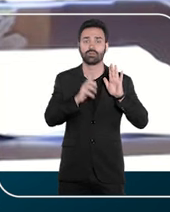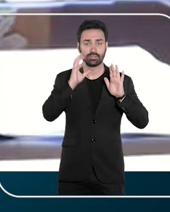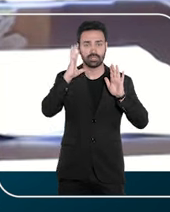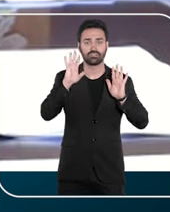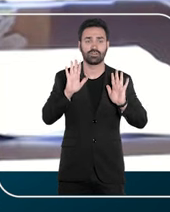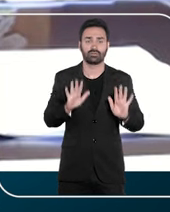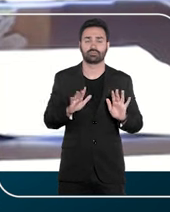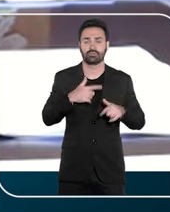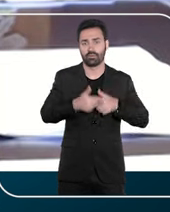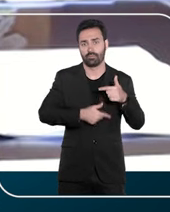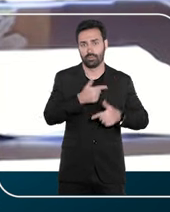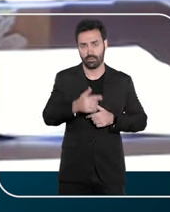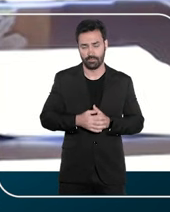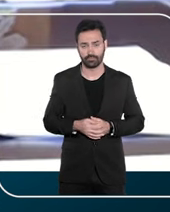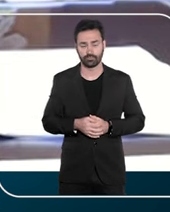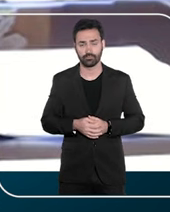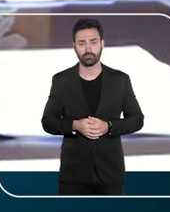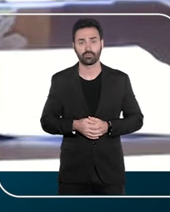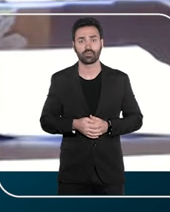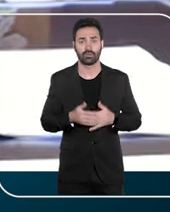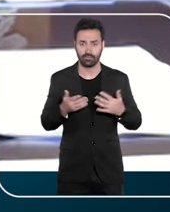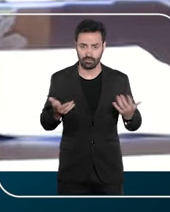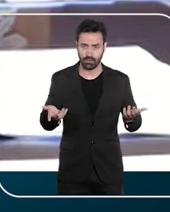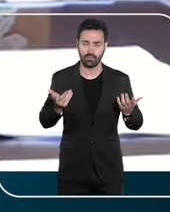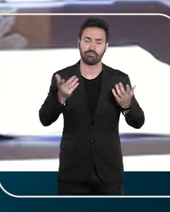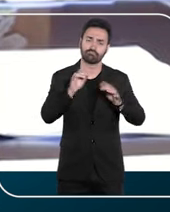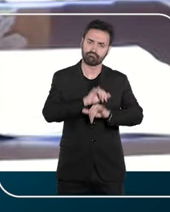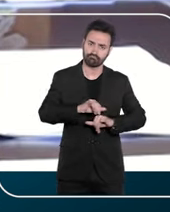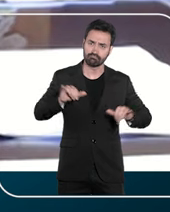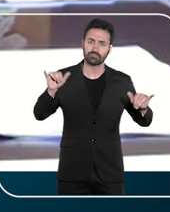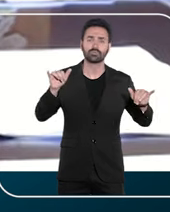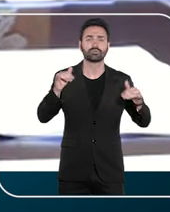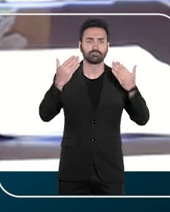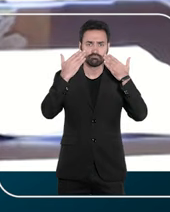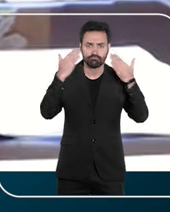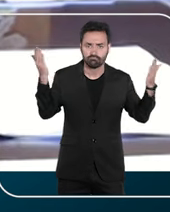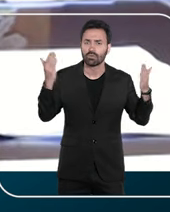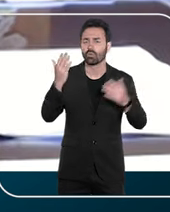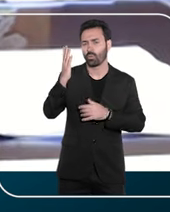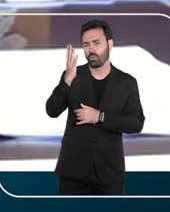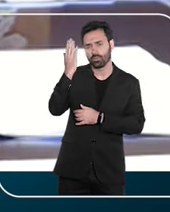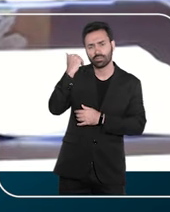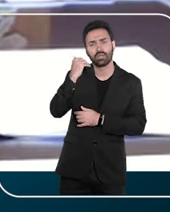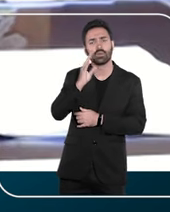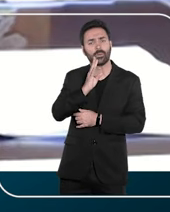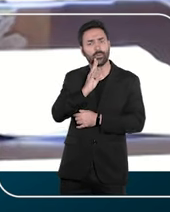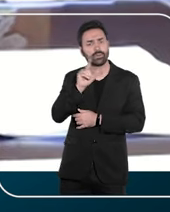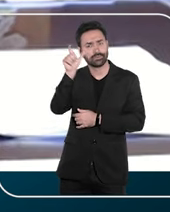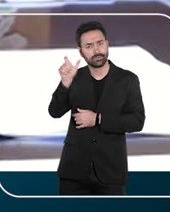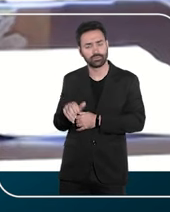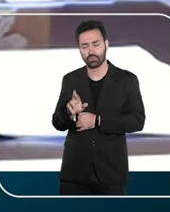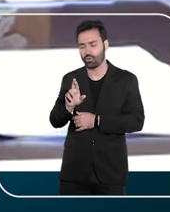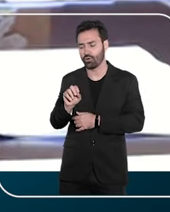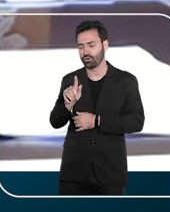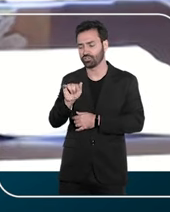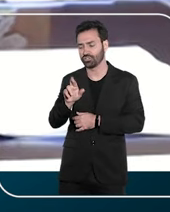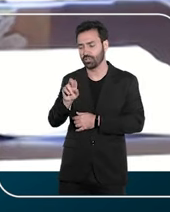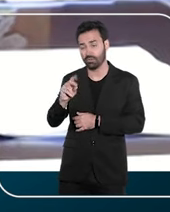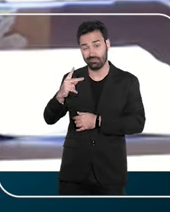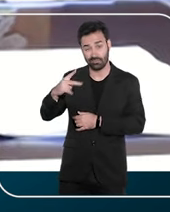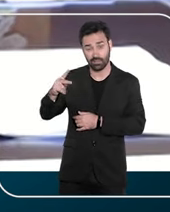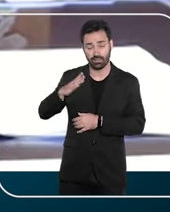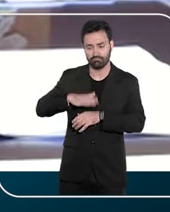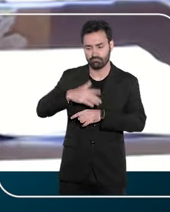E deixo de público, porque conheço e sei dos esforços que o ministro Rogério Schietti Machado Cruz vem